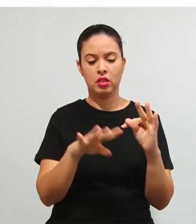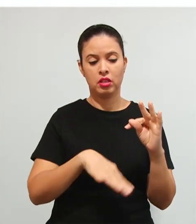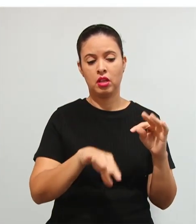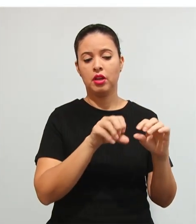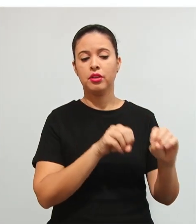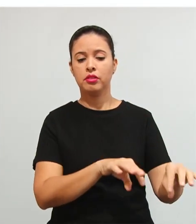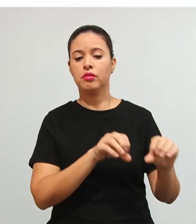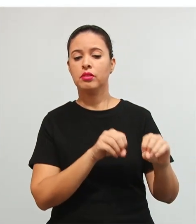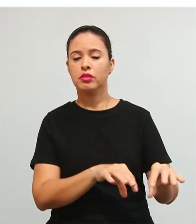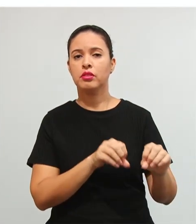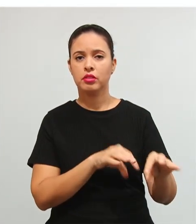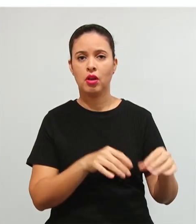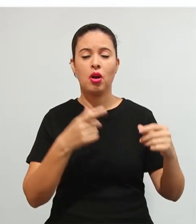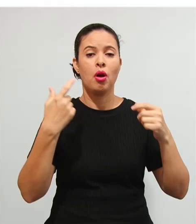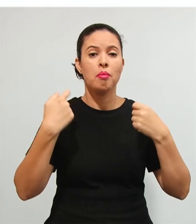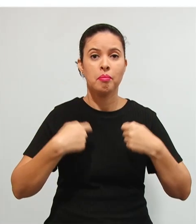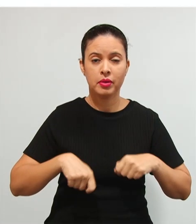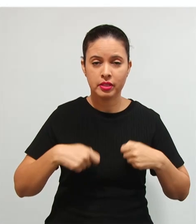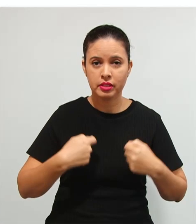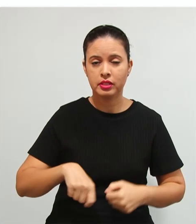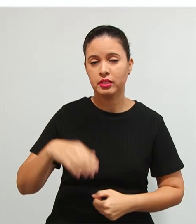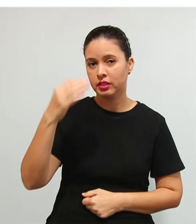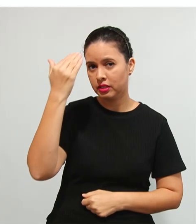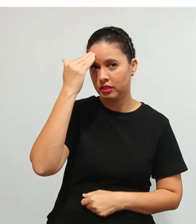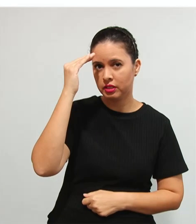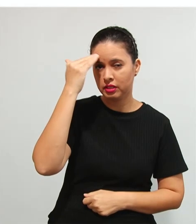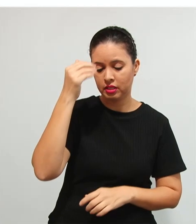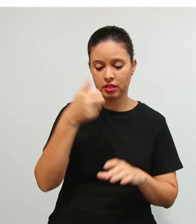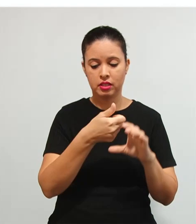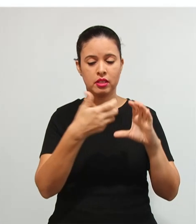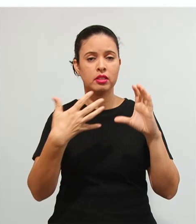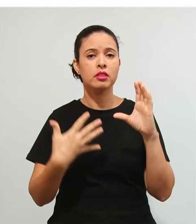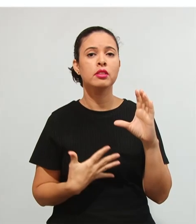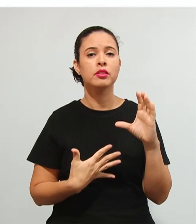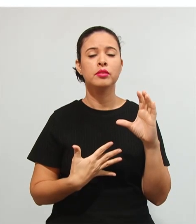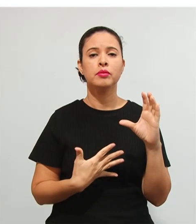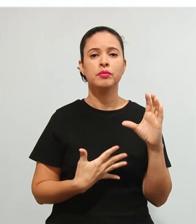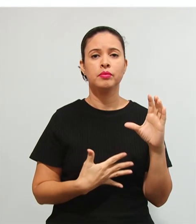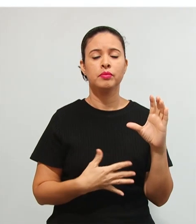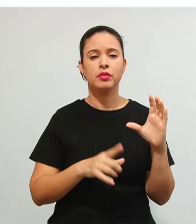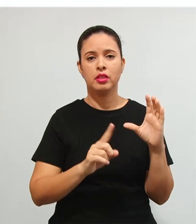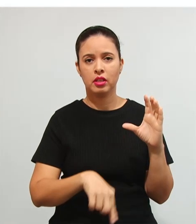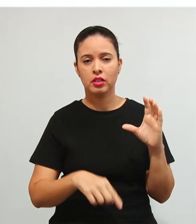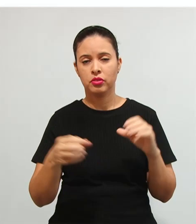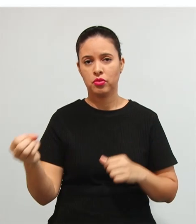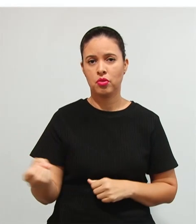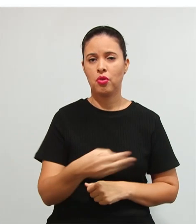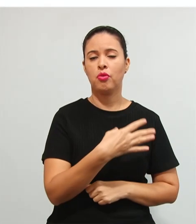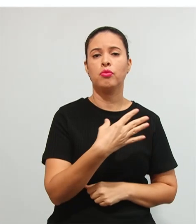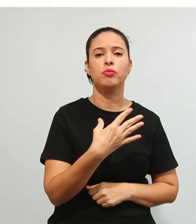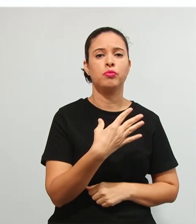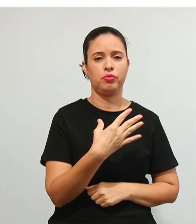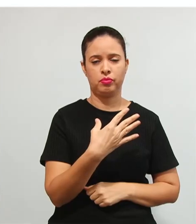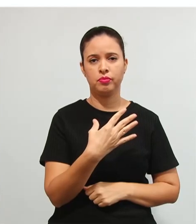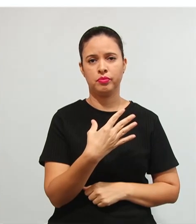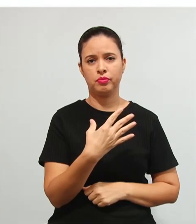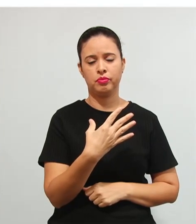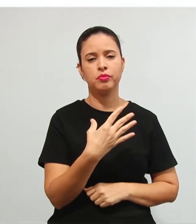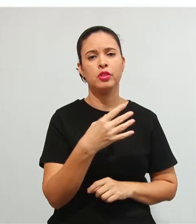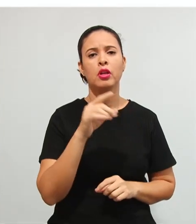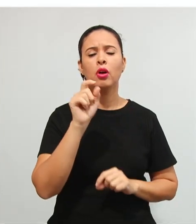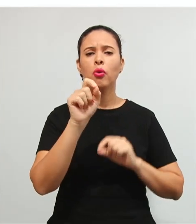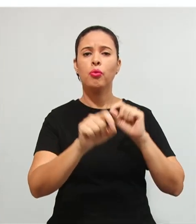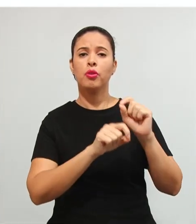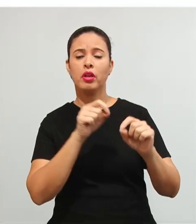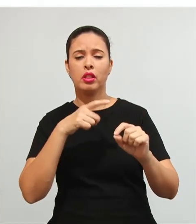educação, é preciso compreender a partir das características constitutivas desses novos meios. Então, o que traz